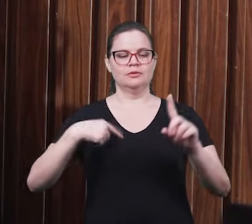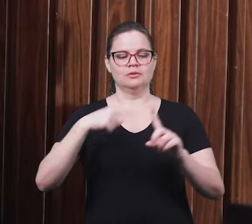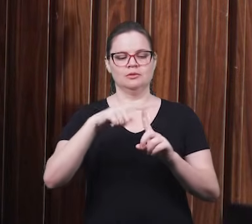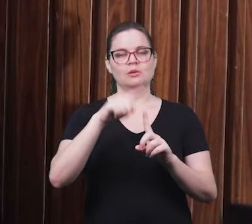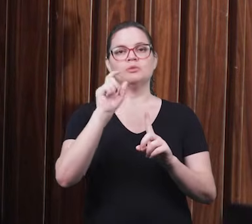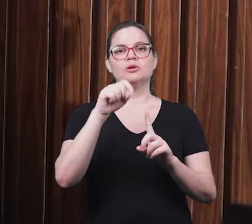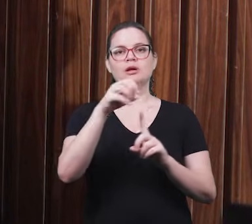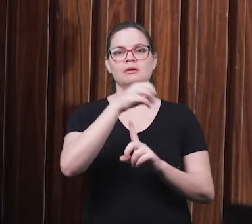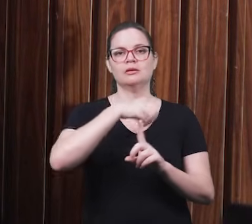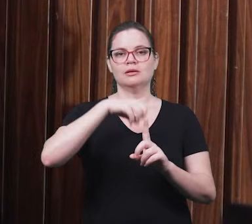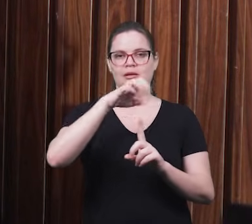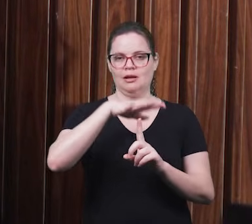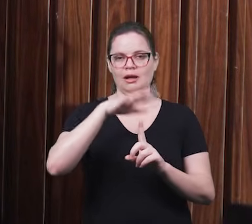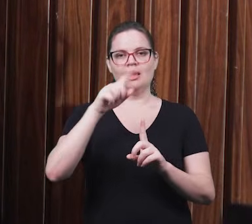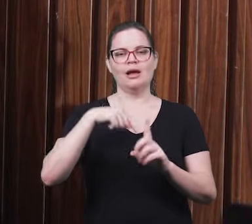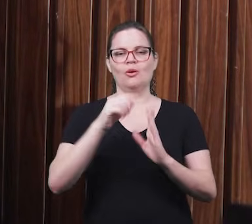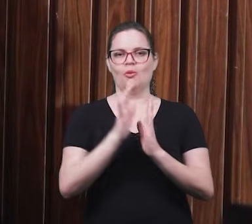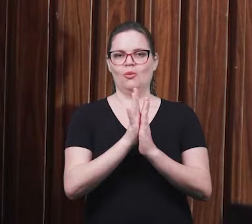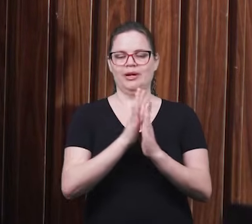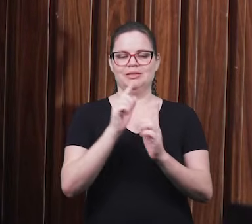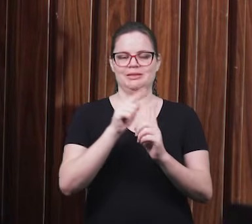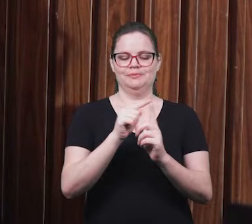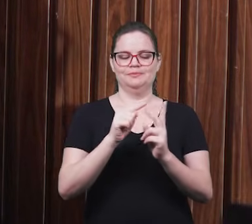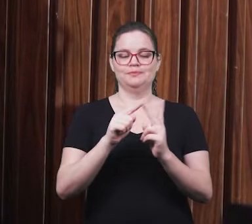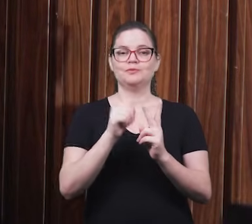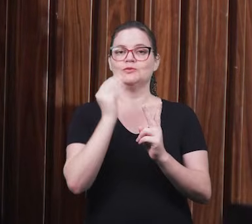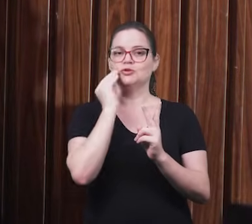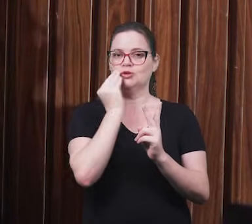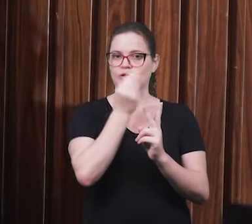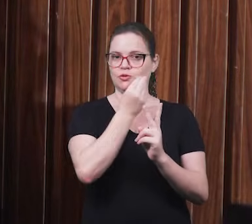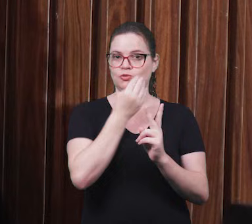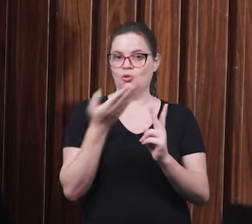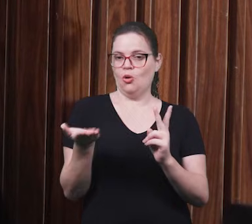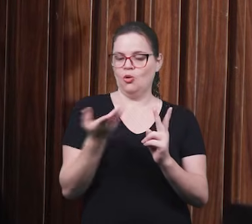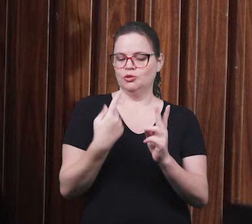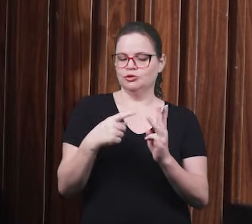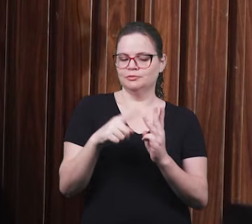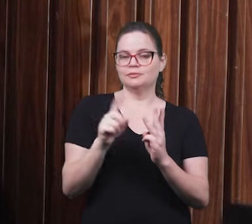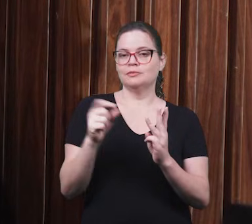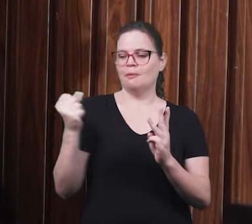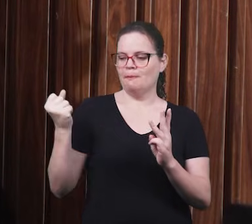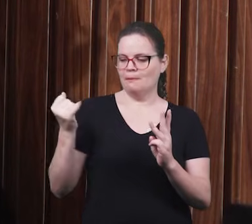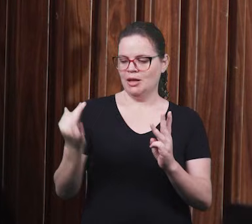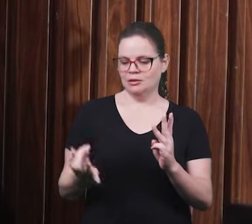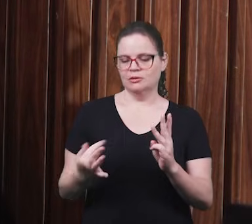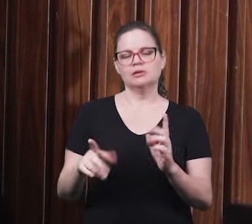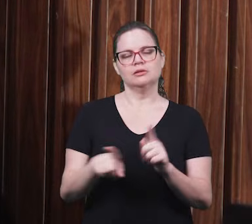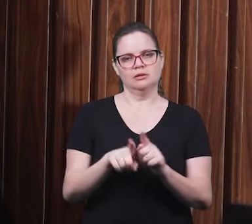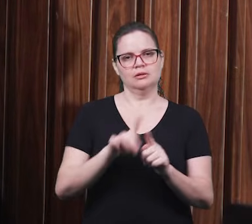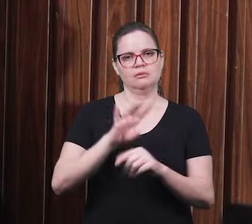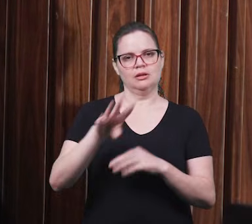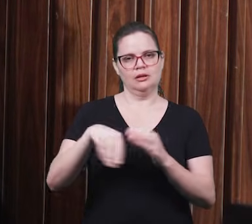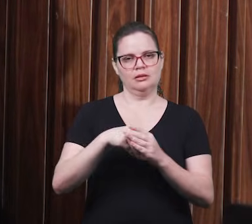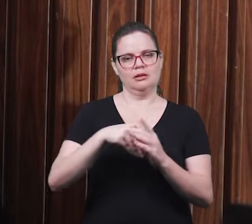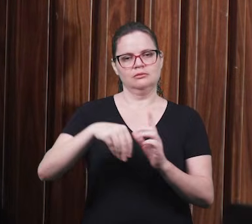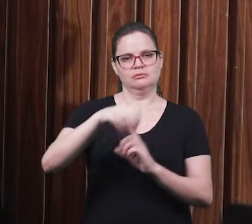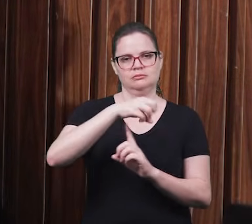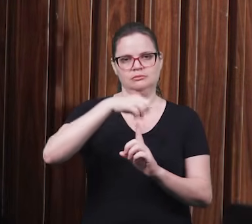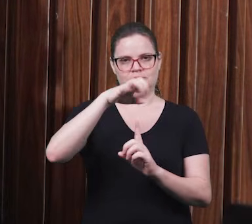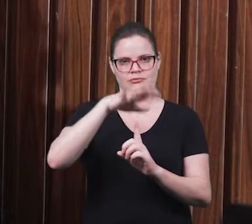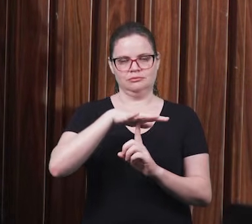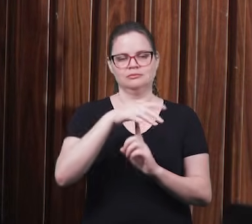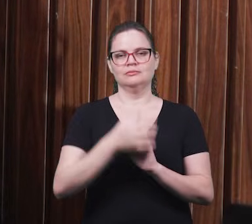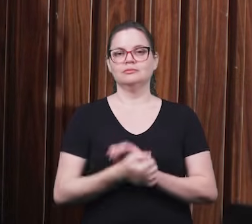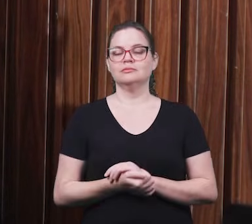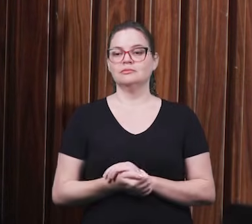o jejum como meio de graça, né? Recurso da graça. E hoje nós vamos falar sobre a madrugada, que também é um recurso da graça,